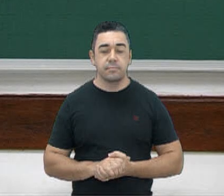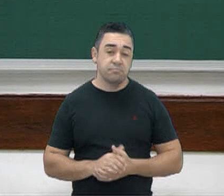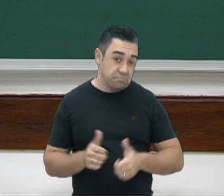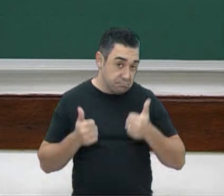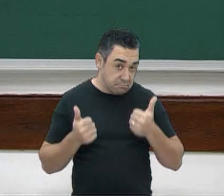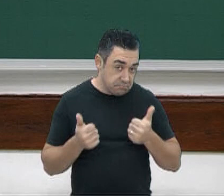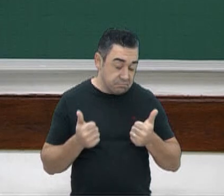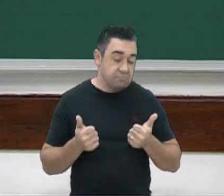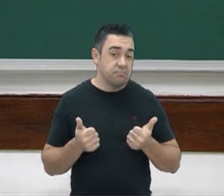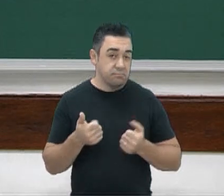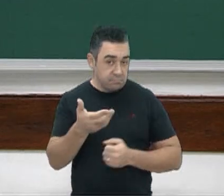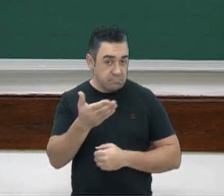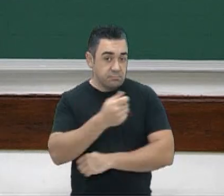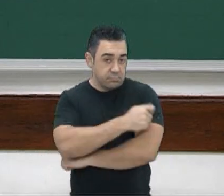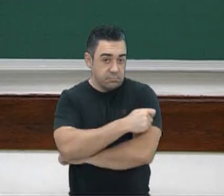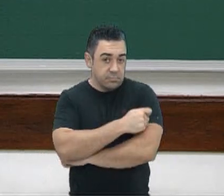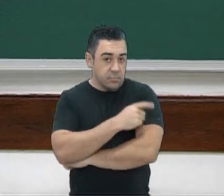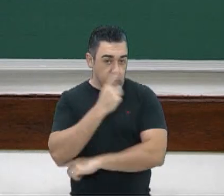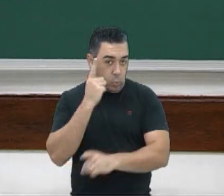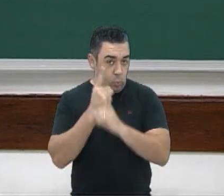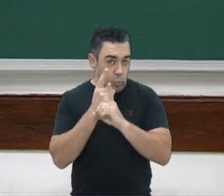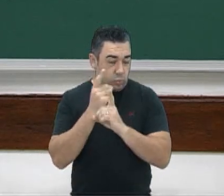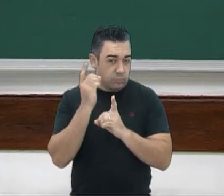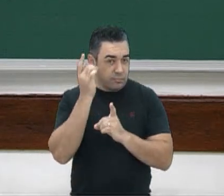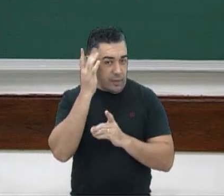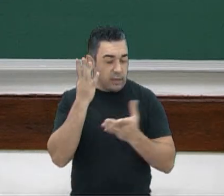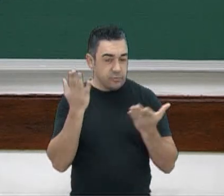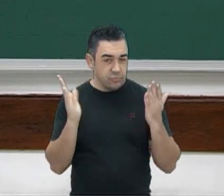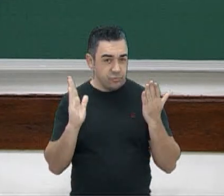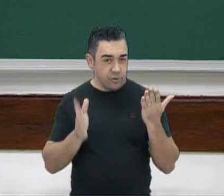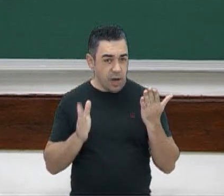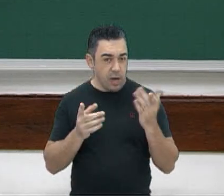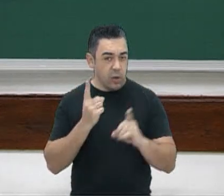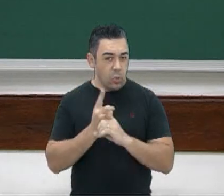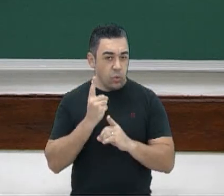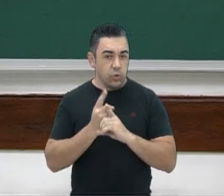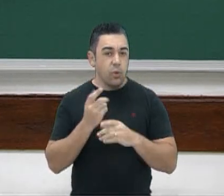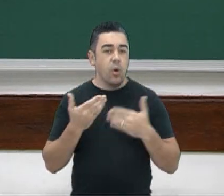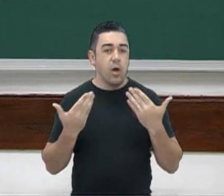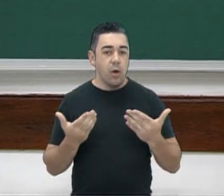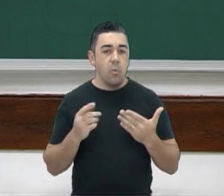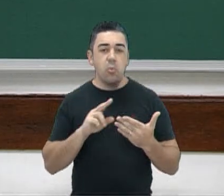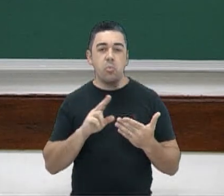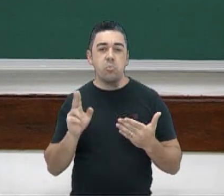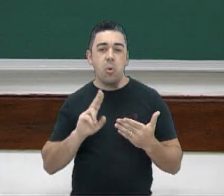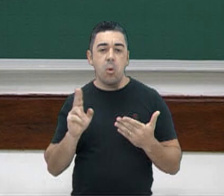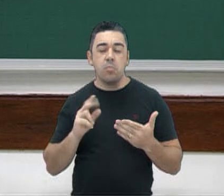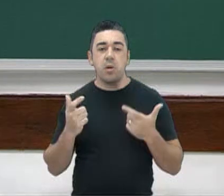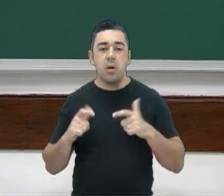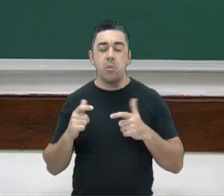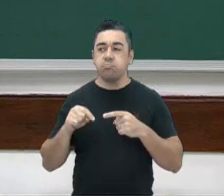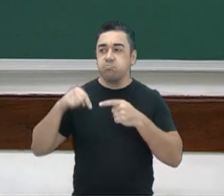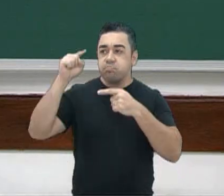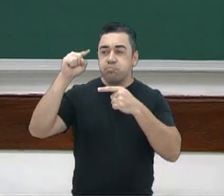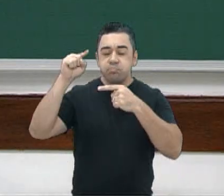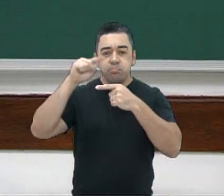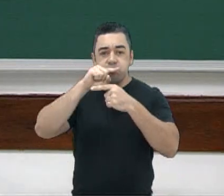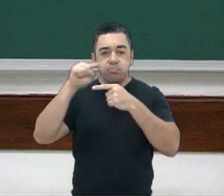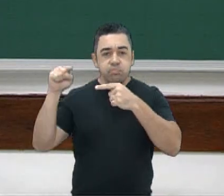Muito bem, estudante. Você já deve ter localizado, deve ter conseguido identificar as coordenadas do ponto B que está